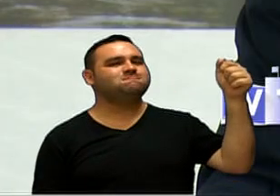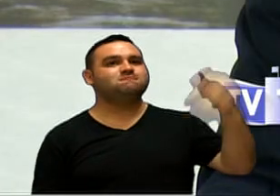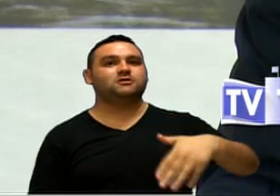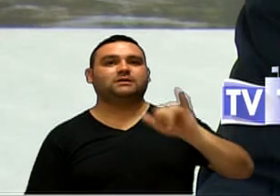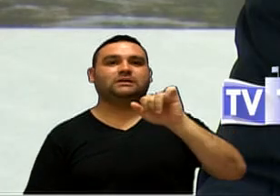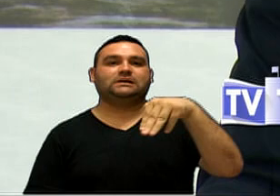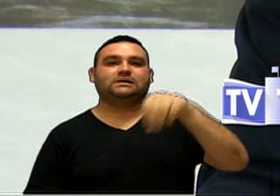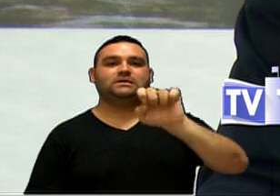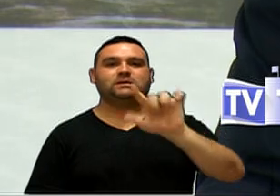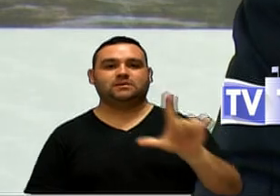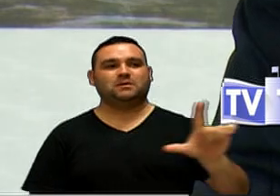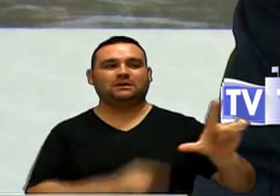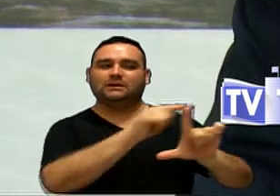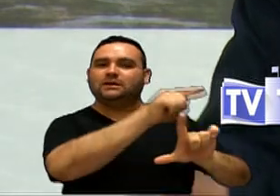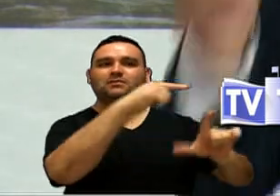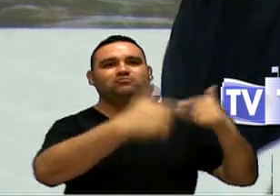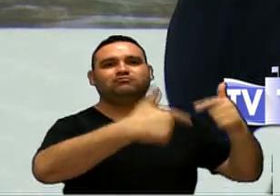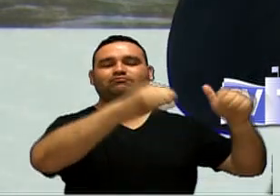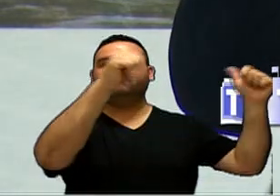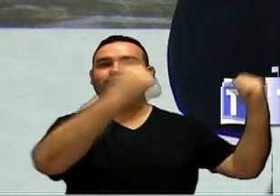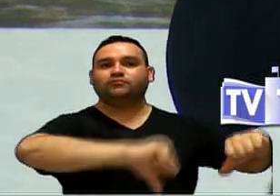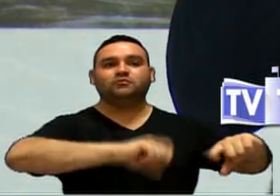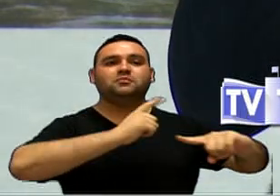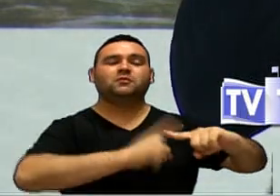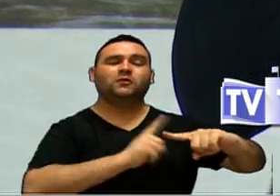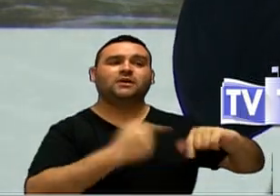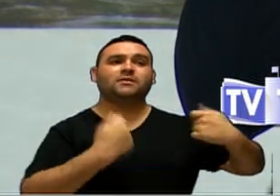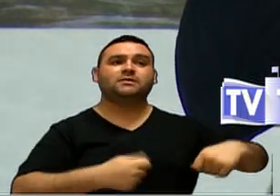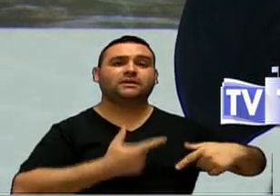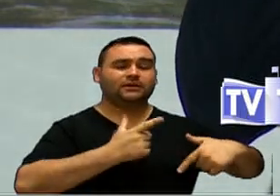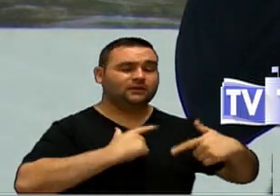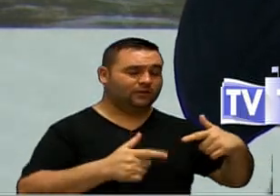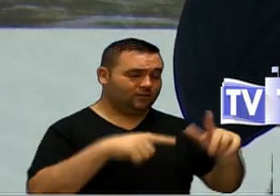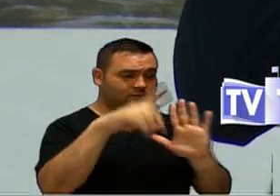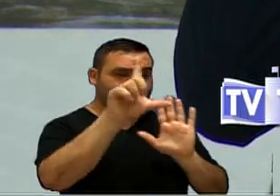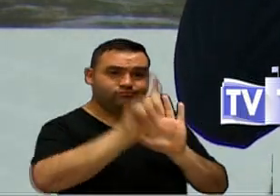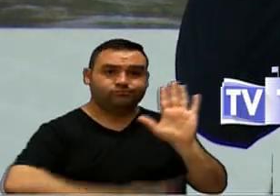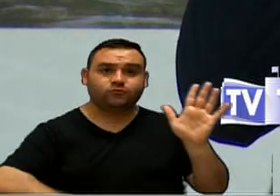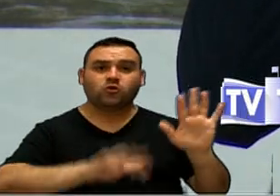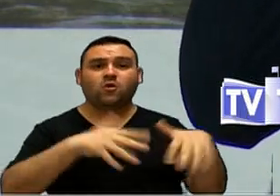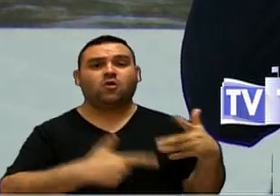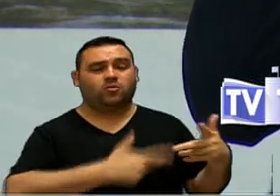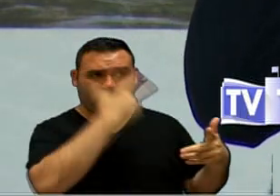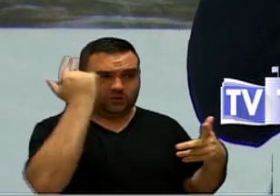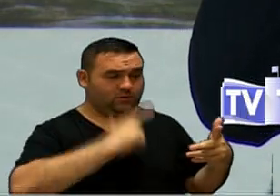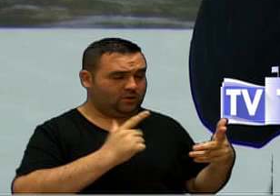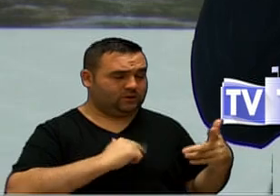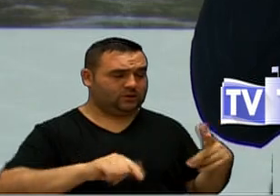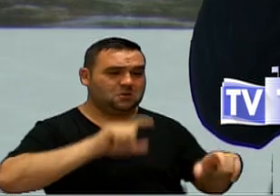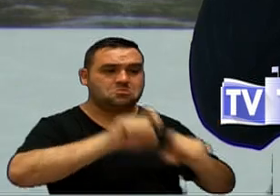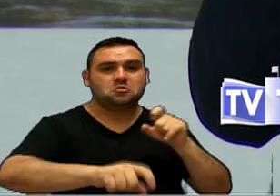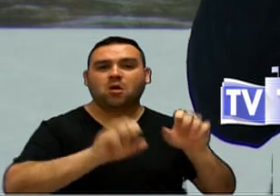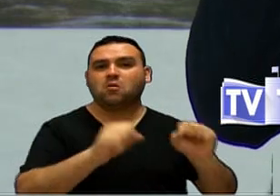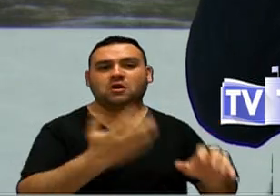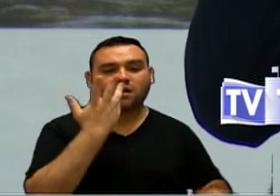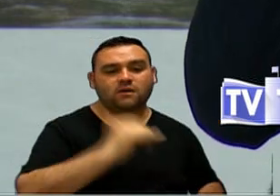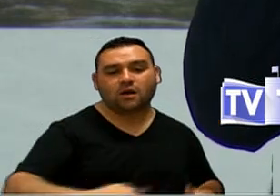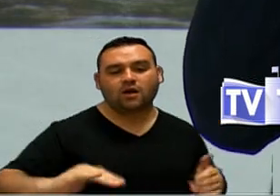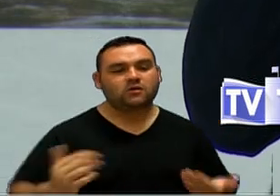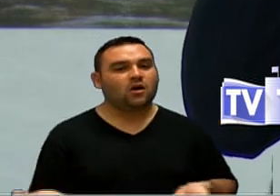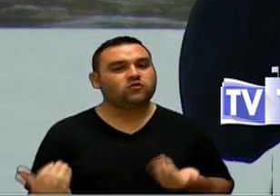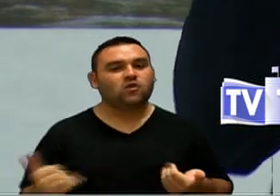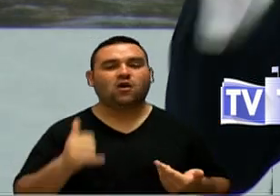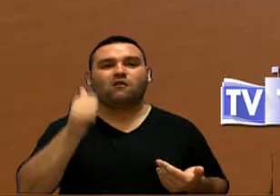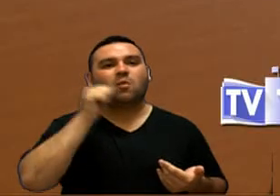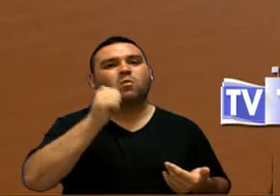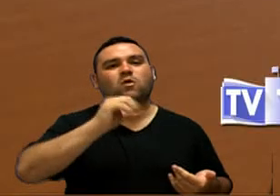do IML. Quando precisamos de um laudo ou atendimento a uma vítima de violência sexual, que pode ser uma criança, um adolescente, uma